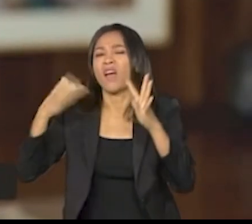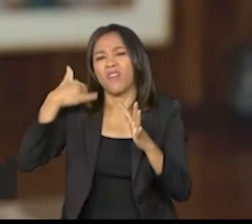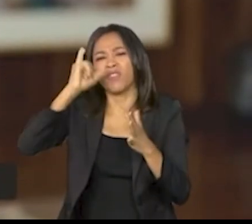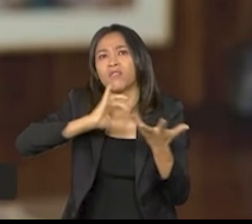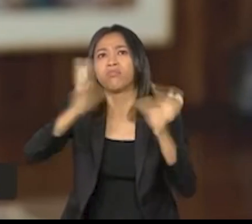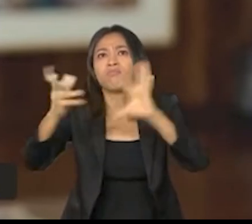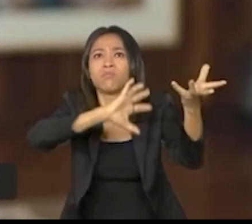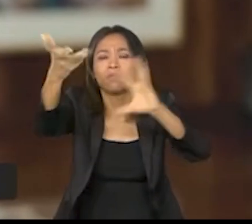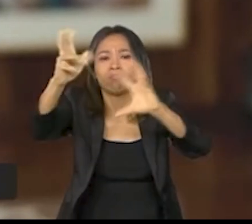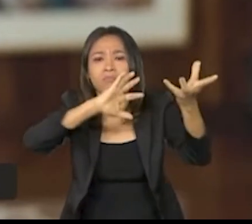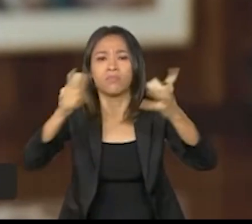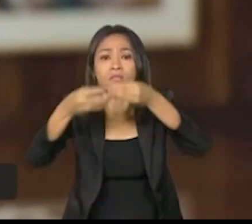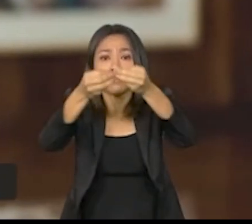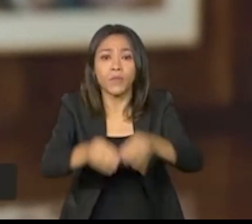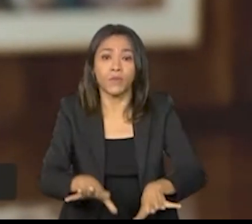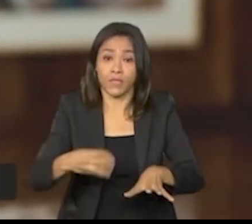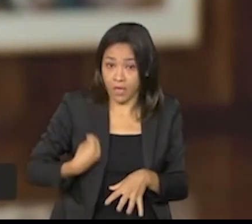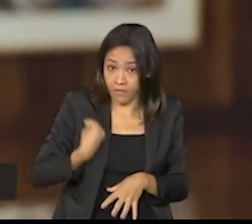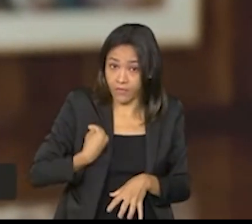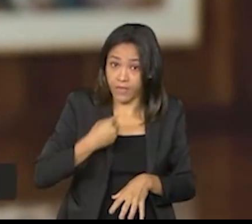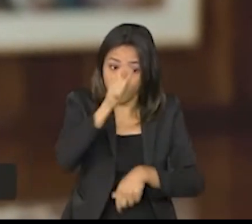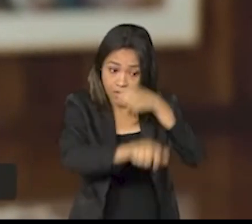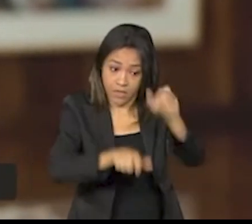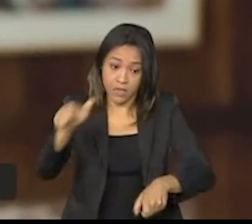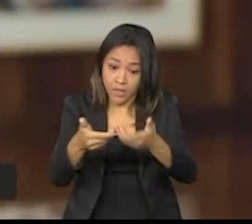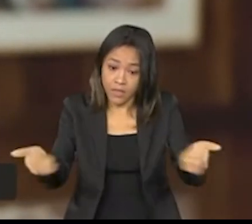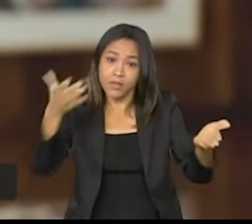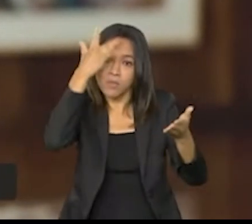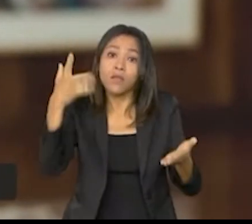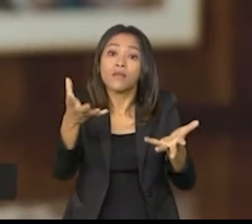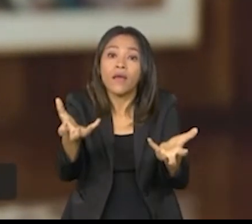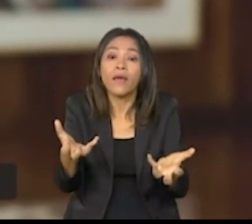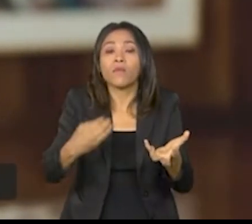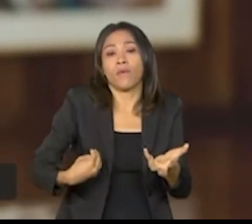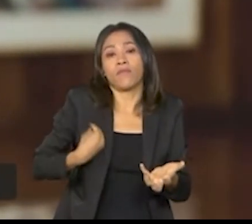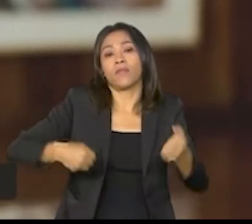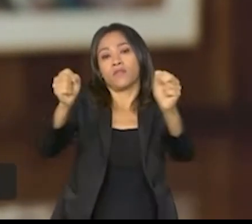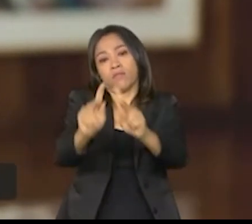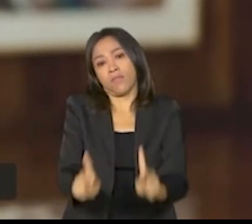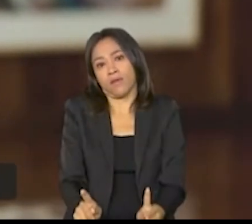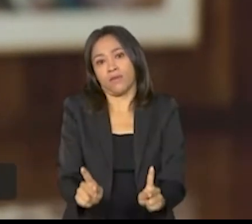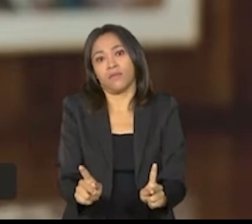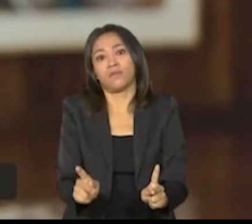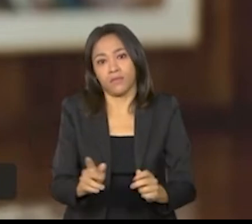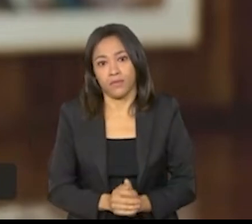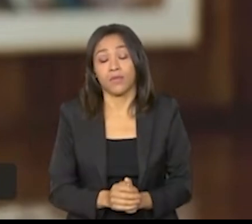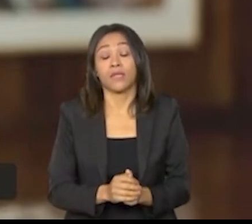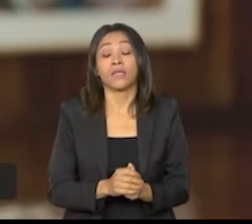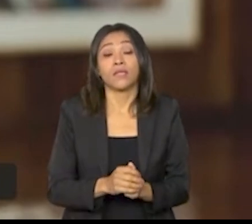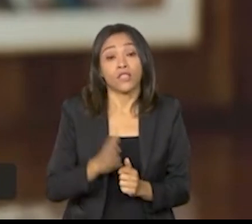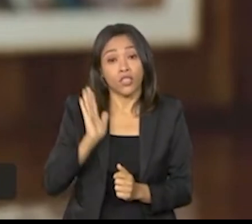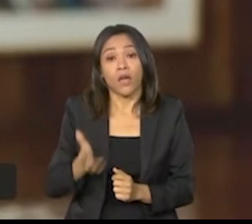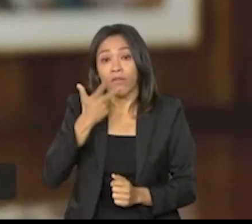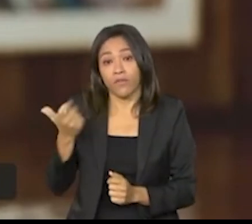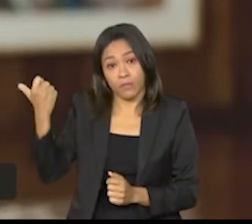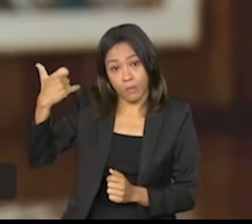que põe em risco sua sobrevivência é uma vida de paz sem armas que vitimam inocentes Como disse o presidente